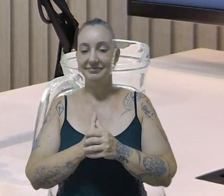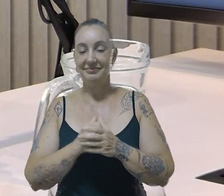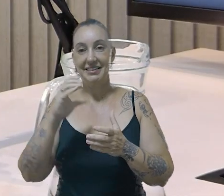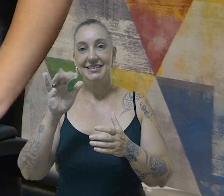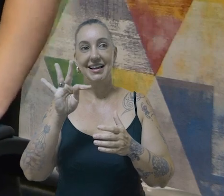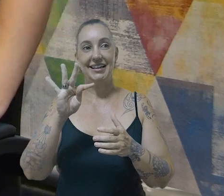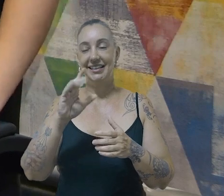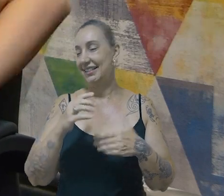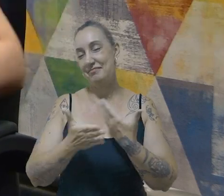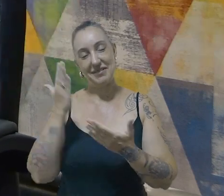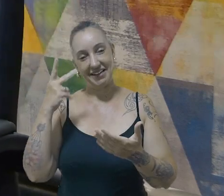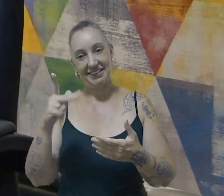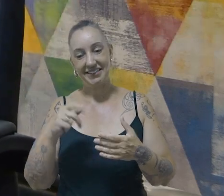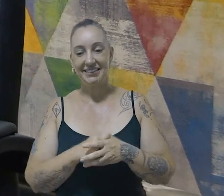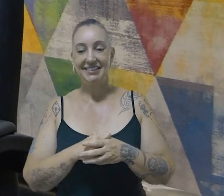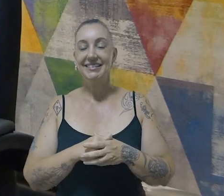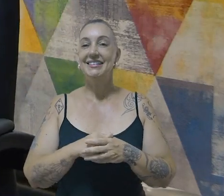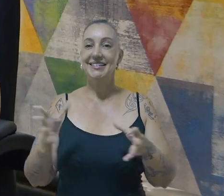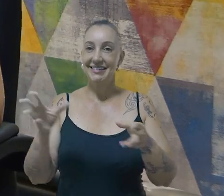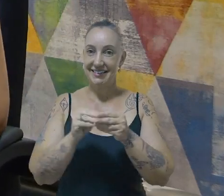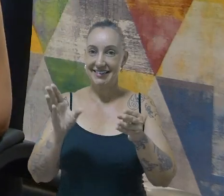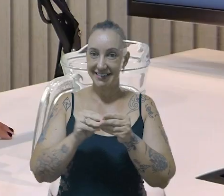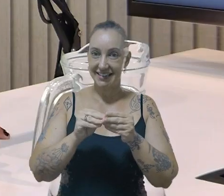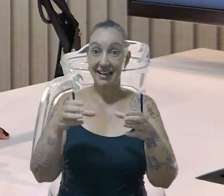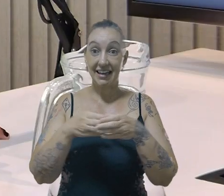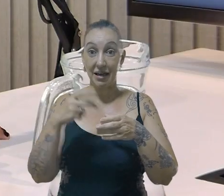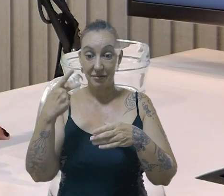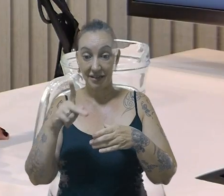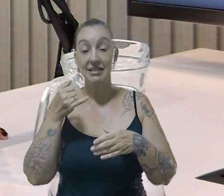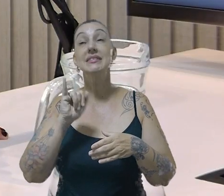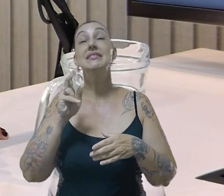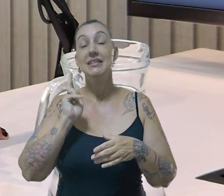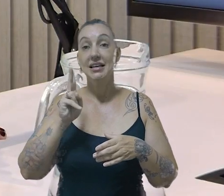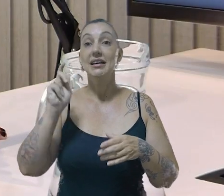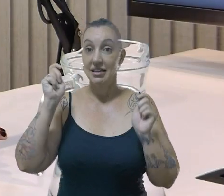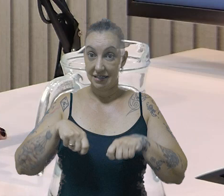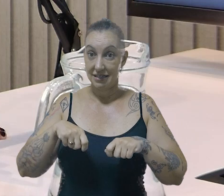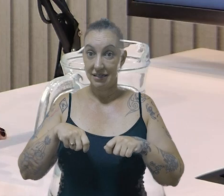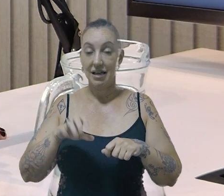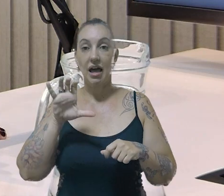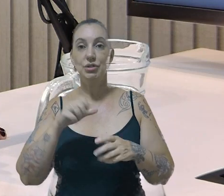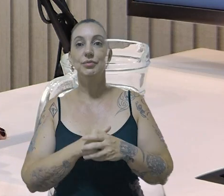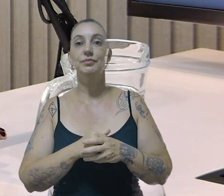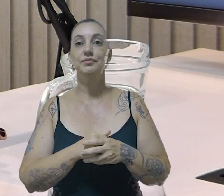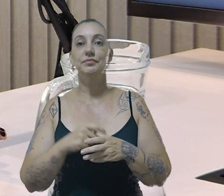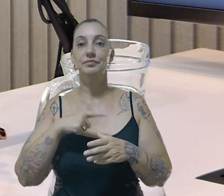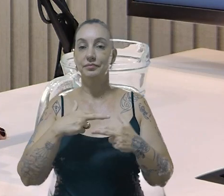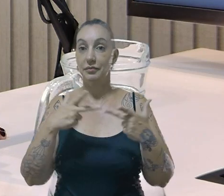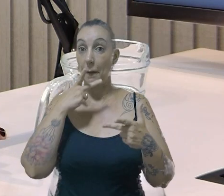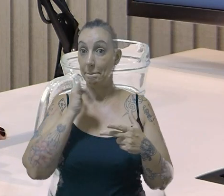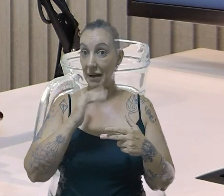ó você agrega ele na noa equipe também sempre que rola é que é isso tem uma coisa do meu